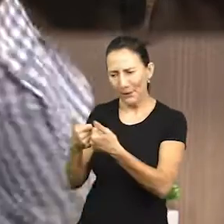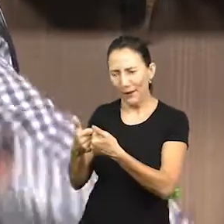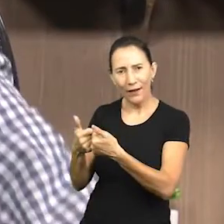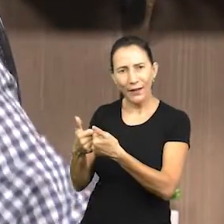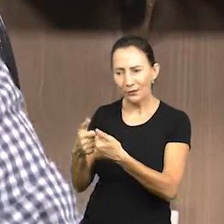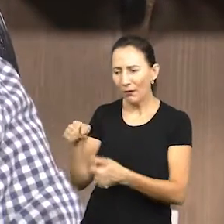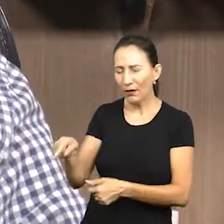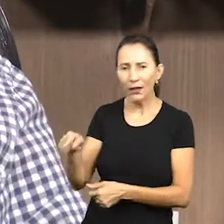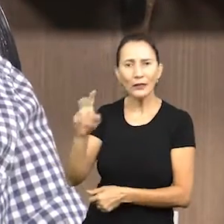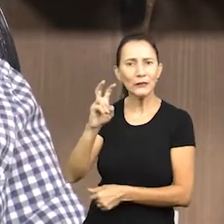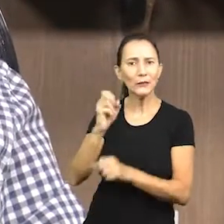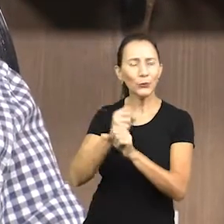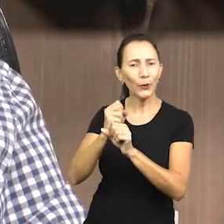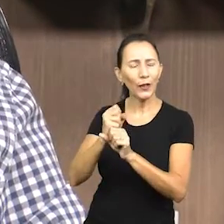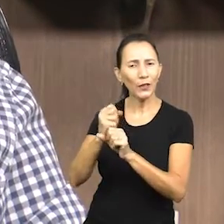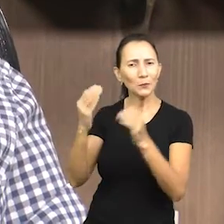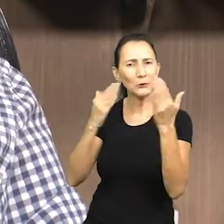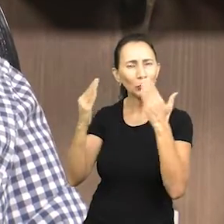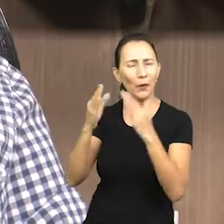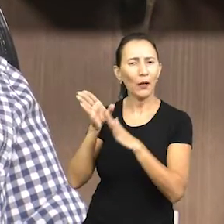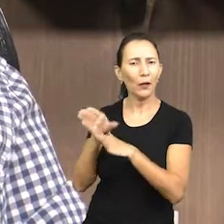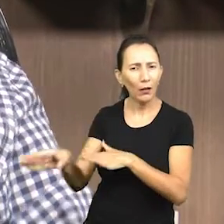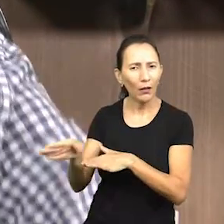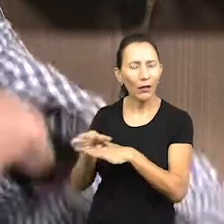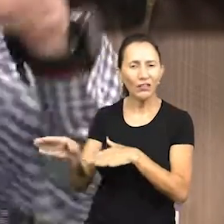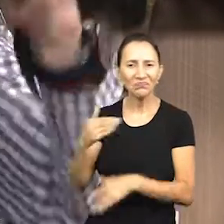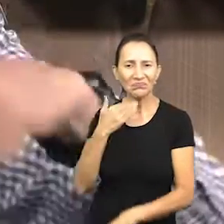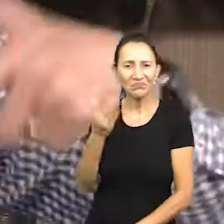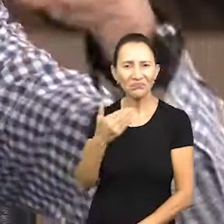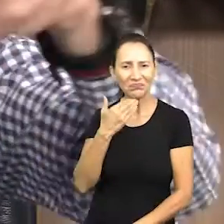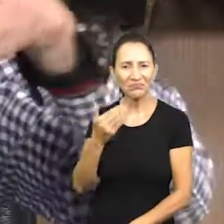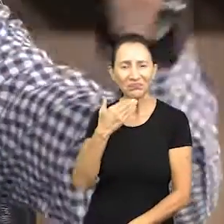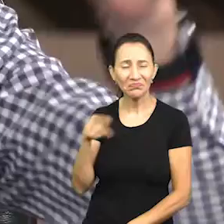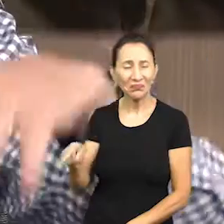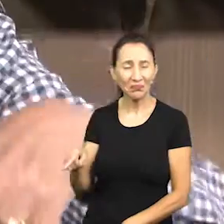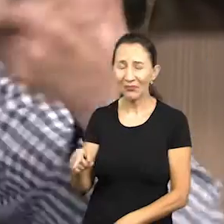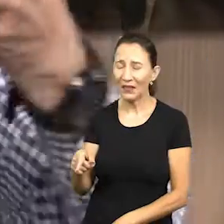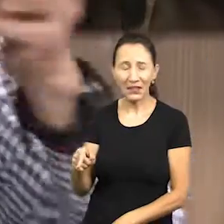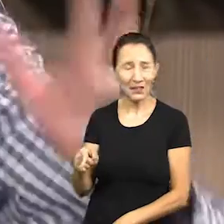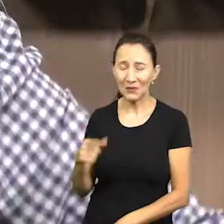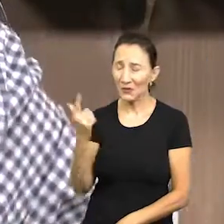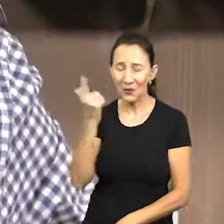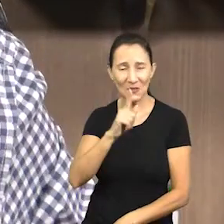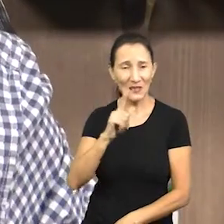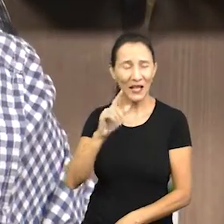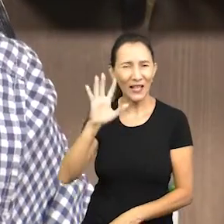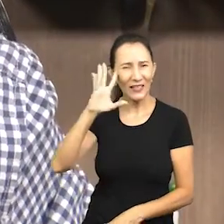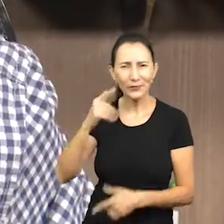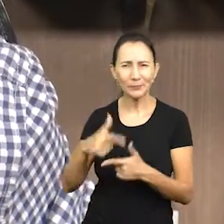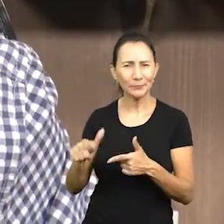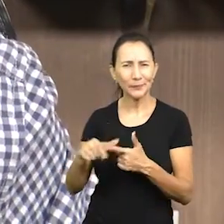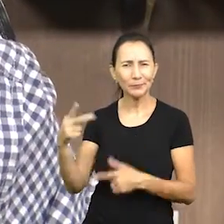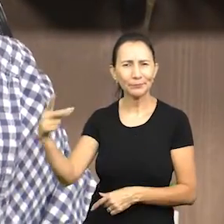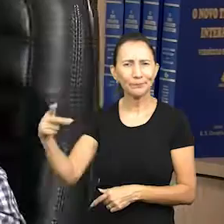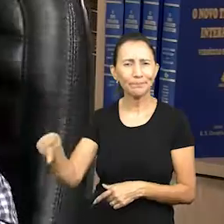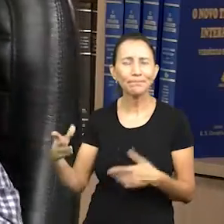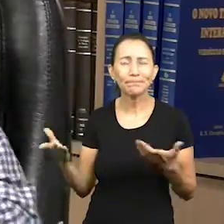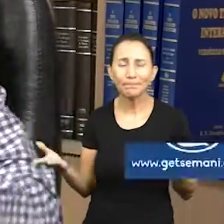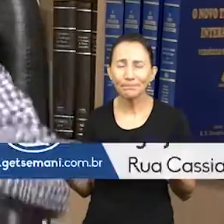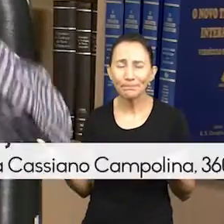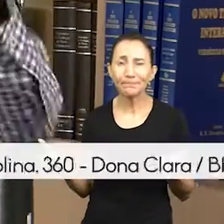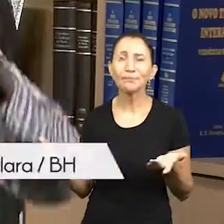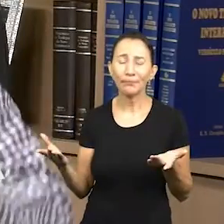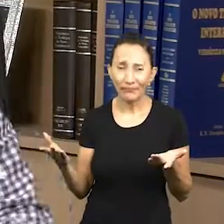num psicólogo e não tem libertação. Está indo há 10 anos num psicanalista e não teve libertação para